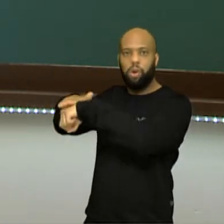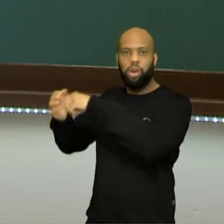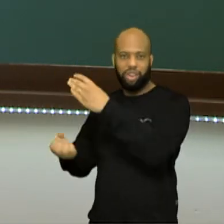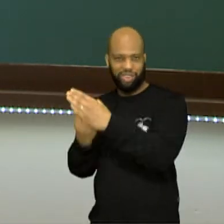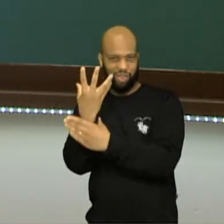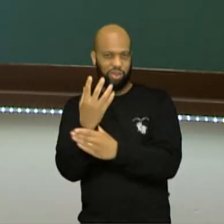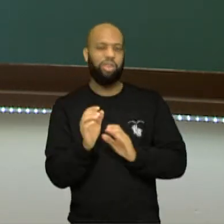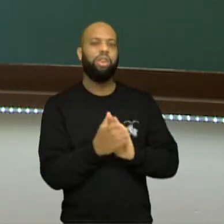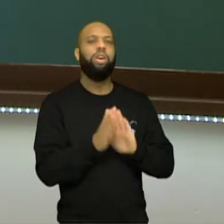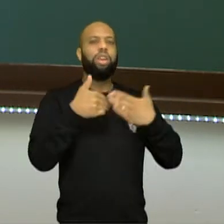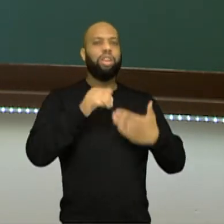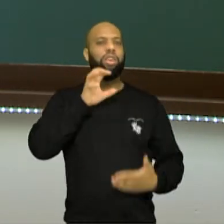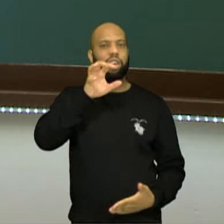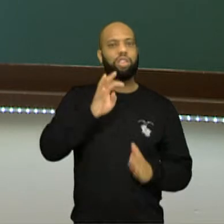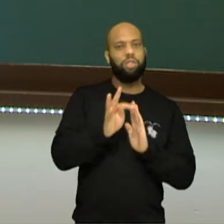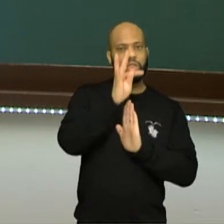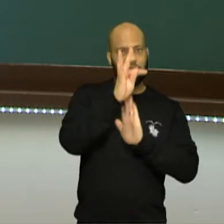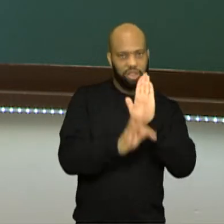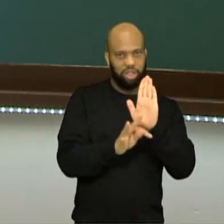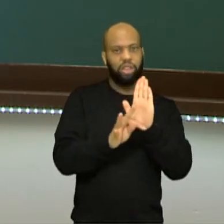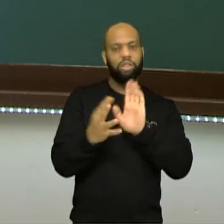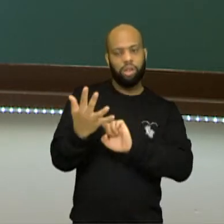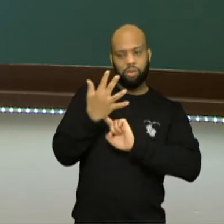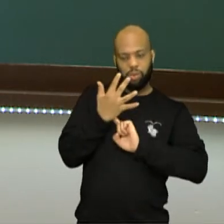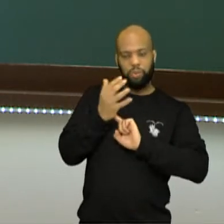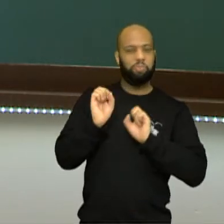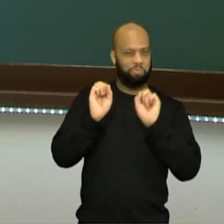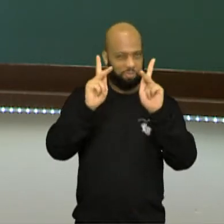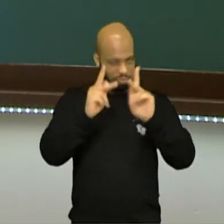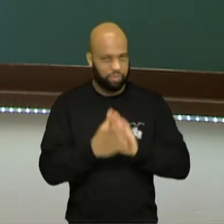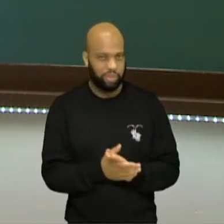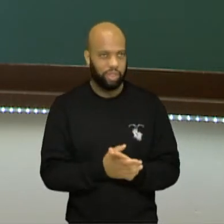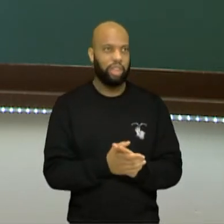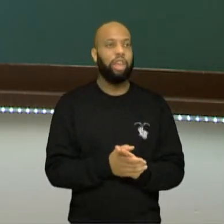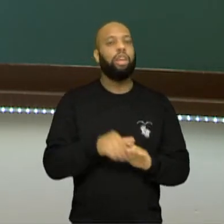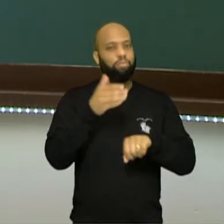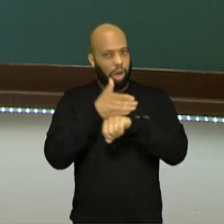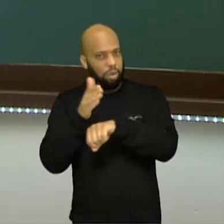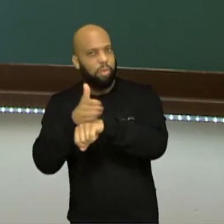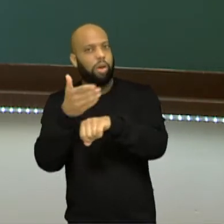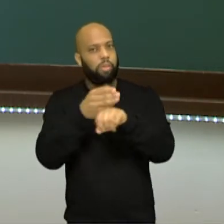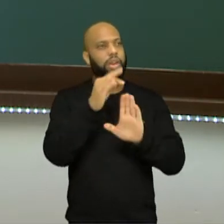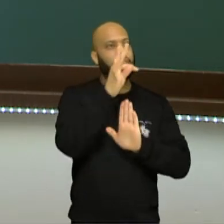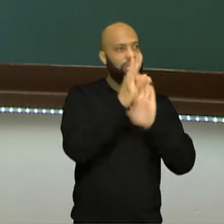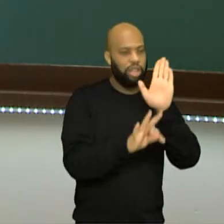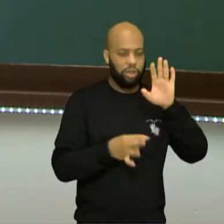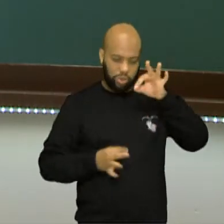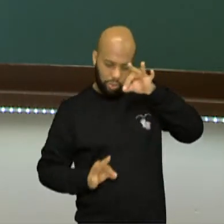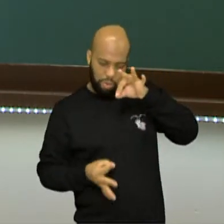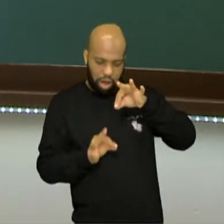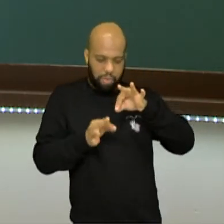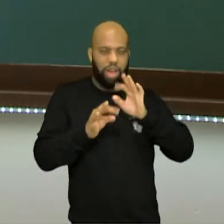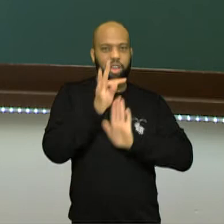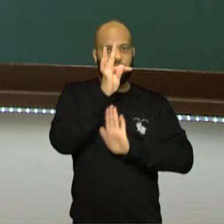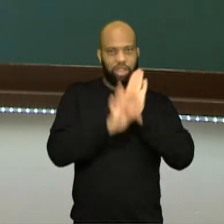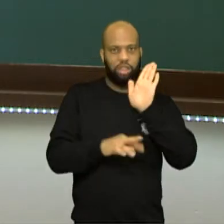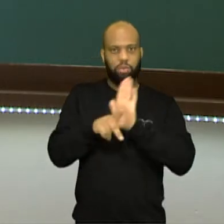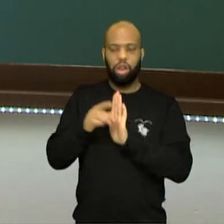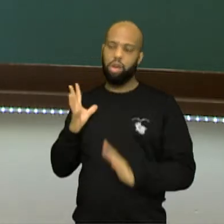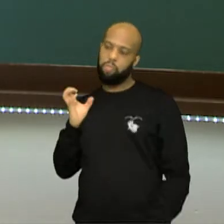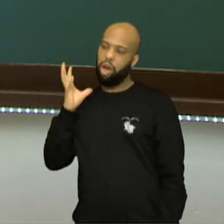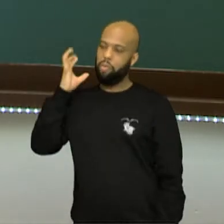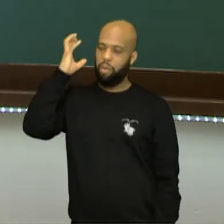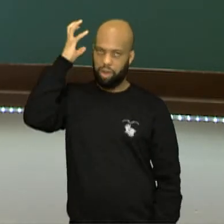que esse texto nos apresenta, tá? O exercício aí com um trechinho bem curto do texto do